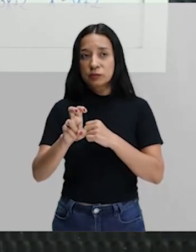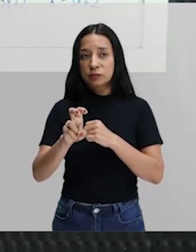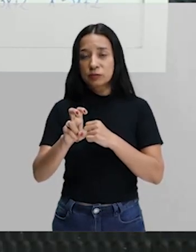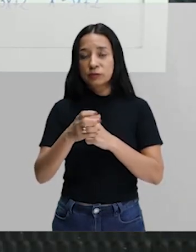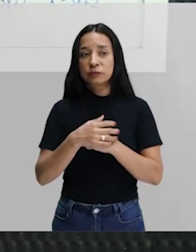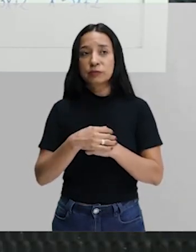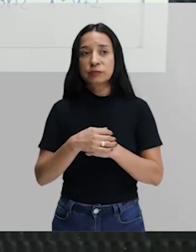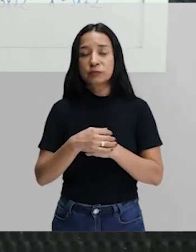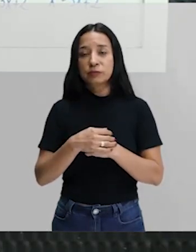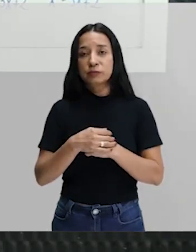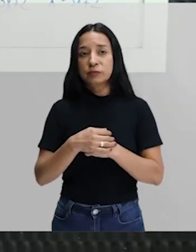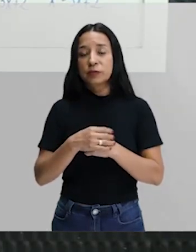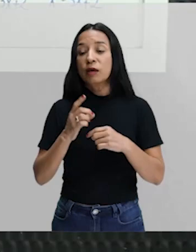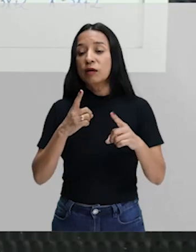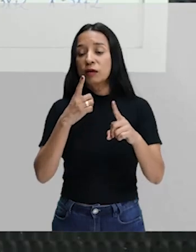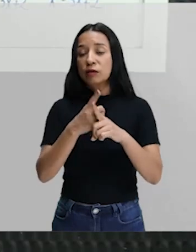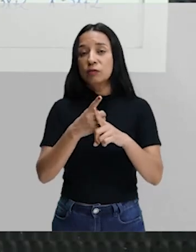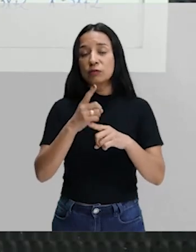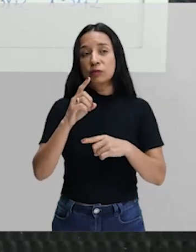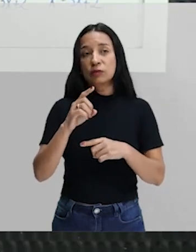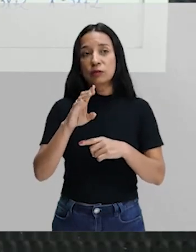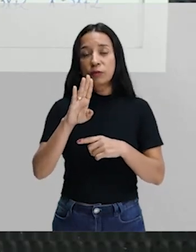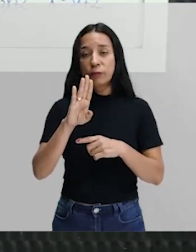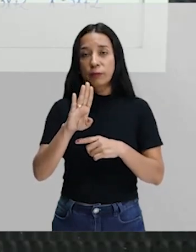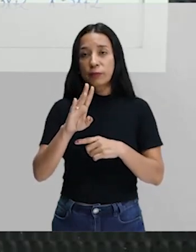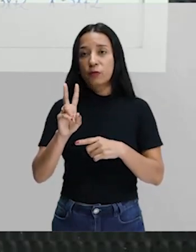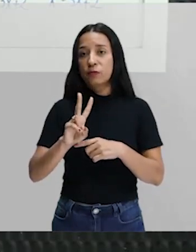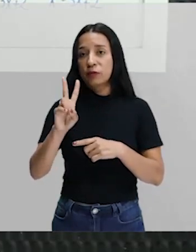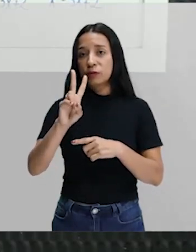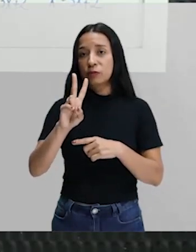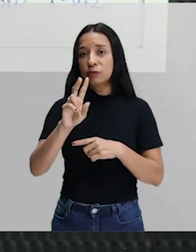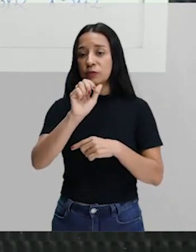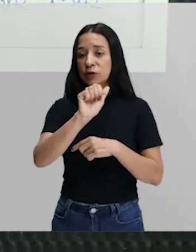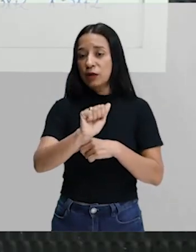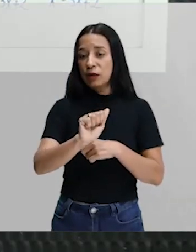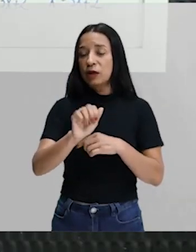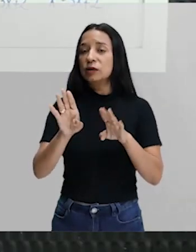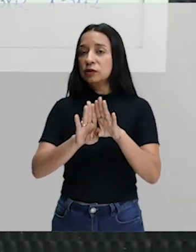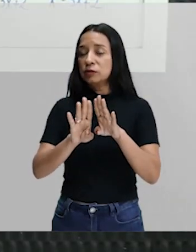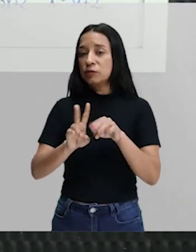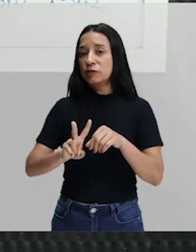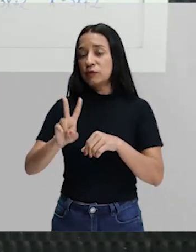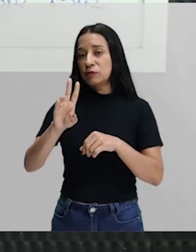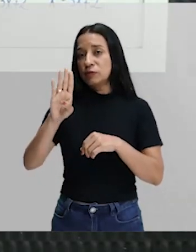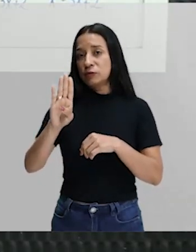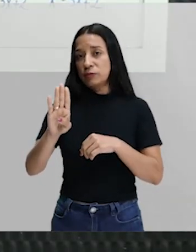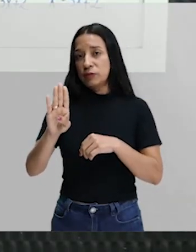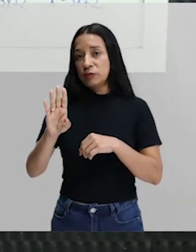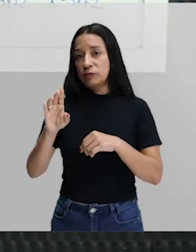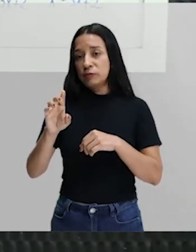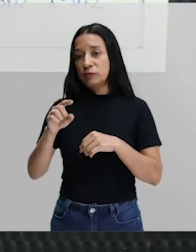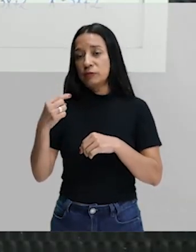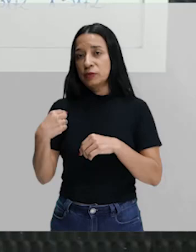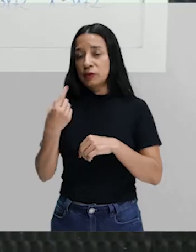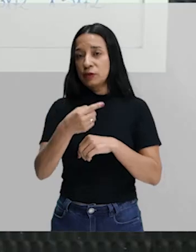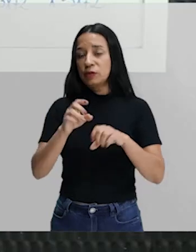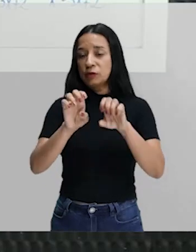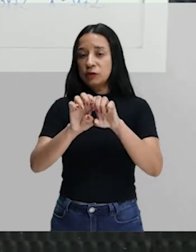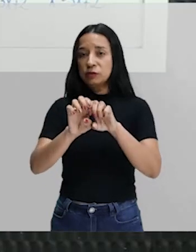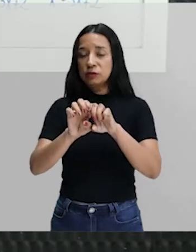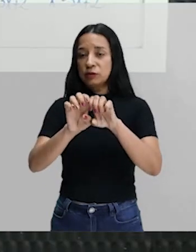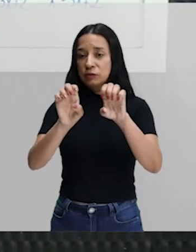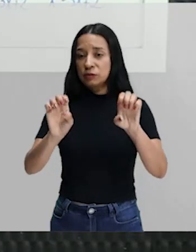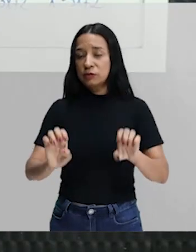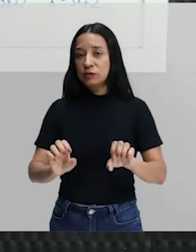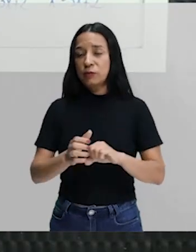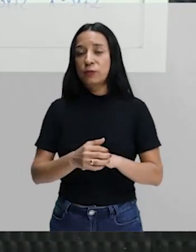Certo? Então, encontrei aí o valor de A, o valor de B da nossa questão. Certo,